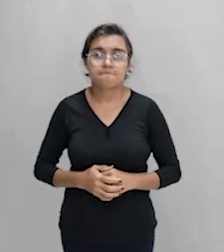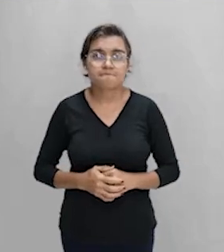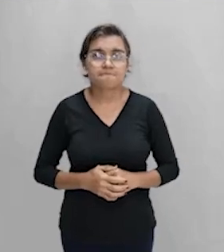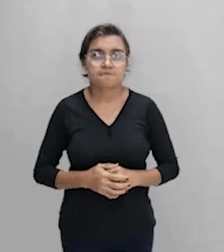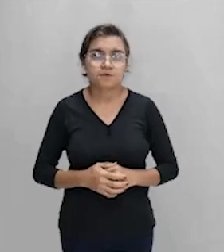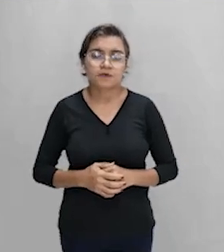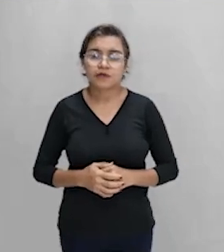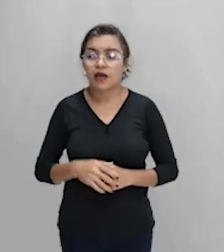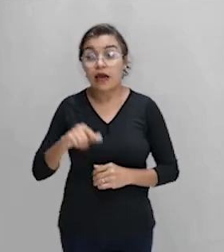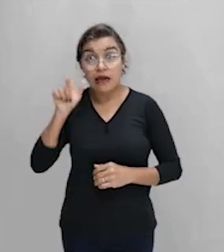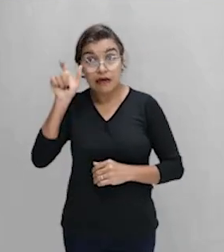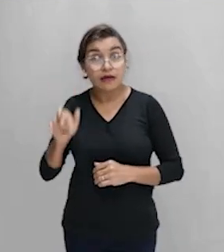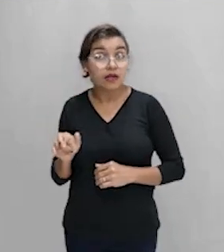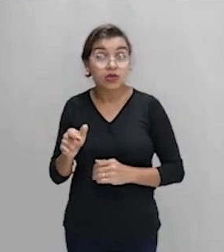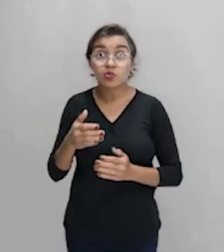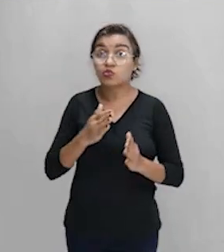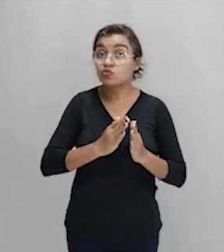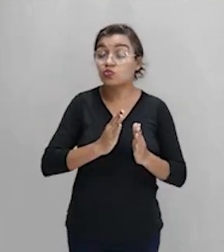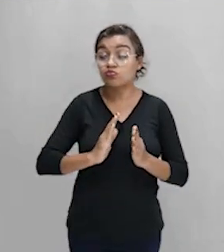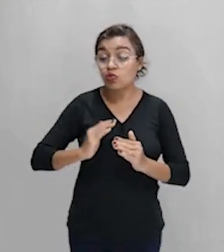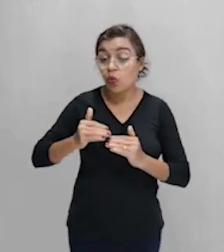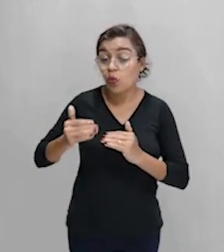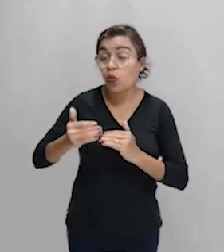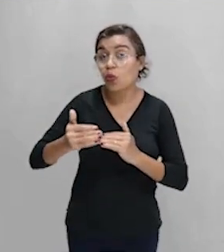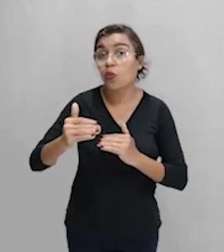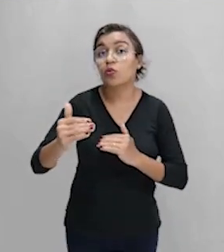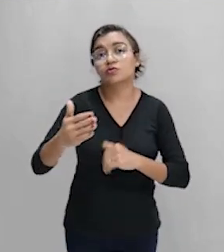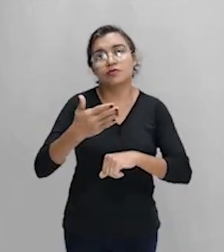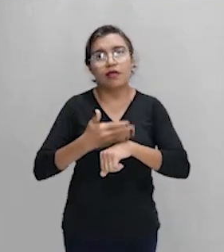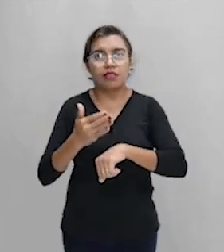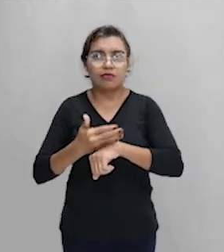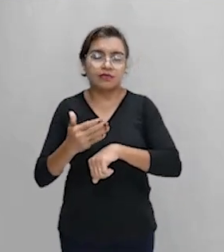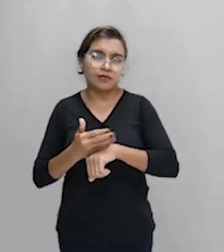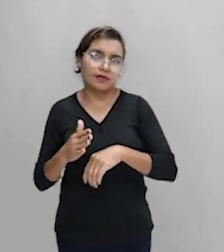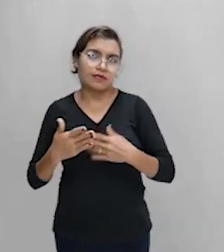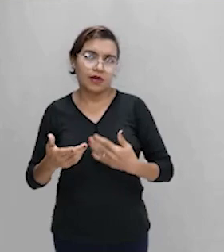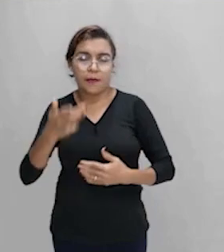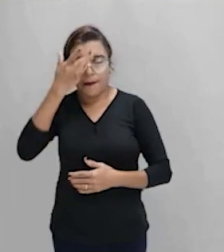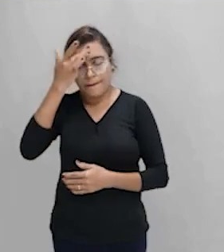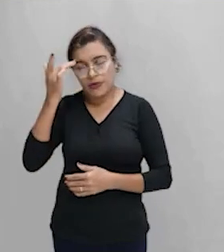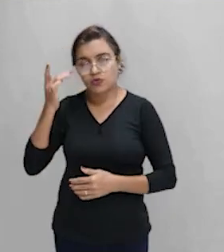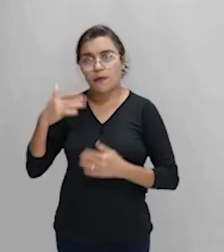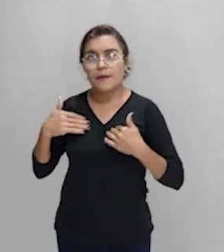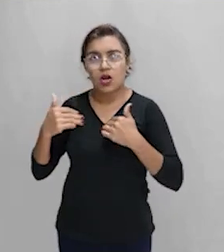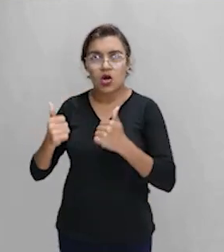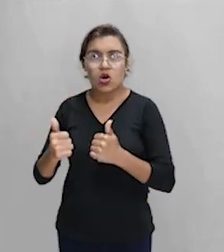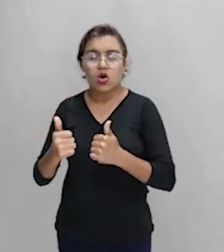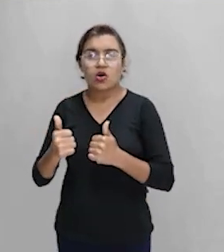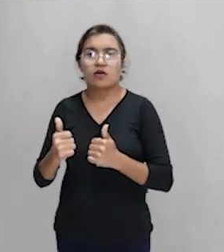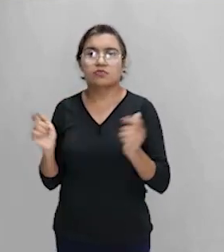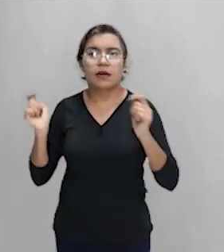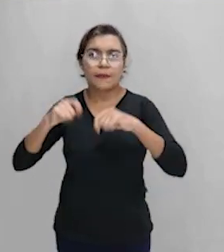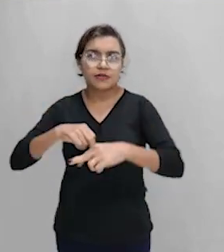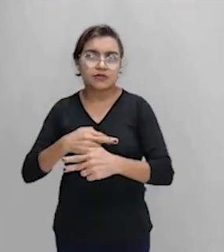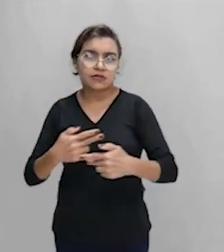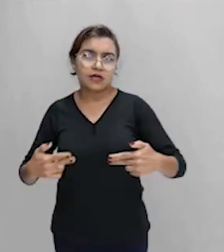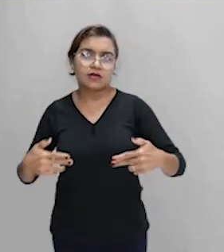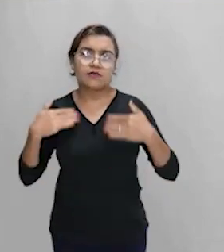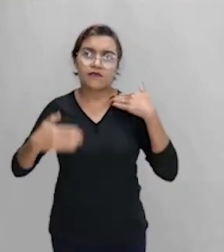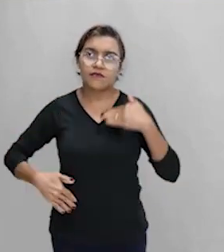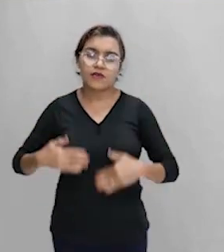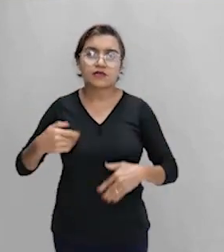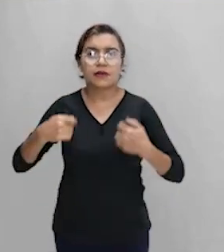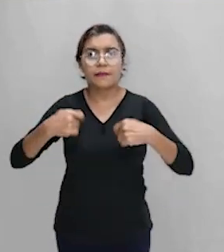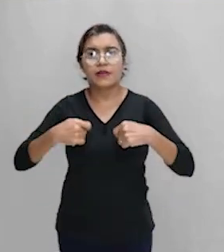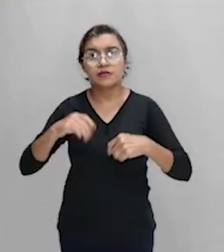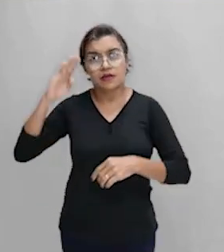A continuidade do treino. Para que uma pessoa melhore, o indivíduo melhore, o atleta melhore essas capacidades físicas, existe